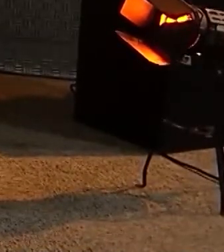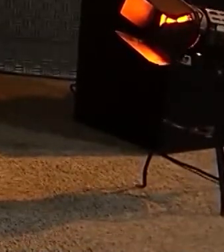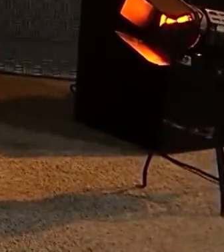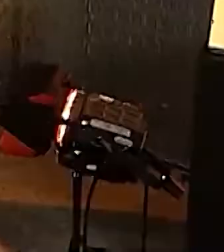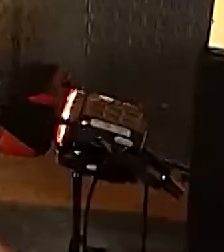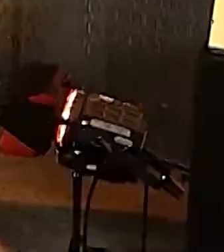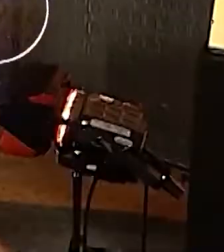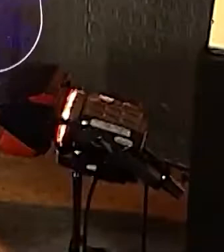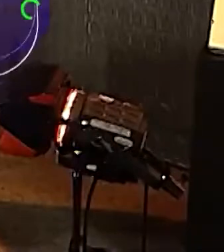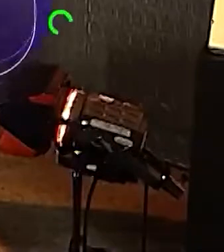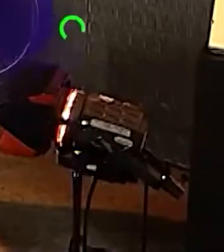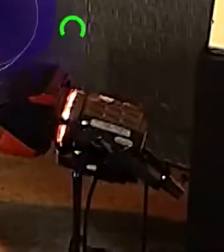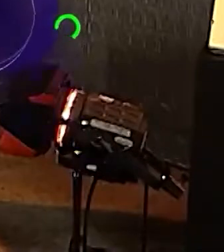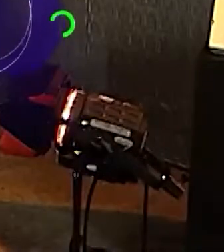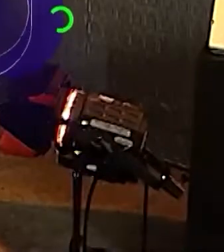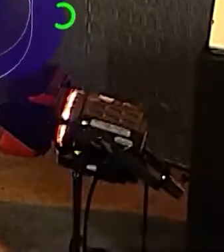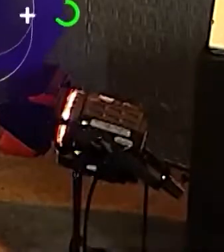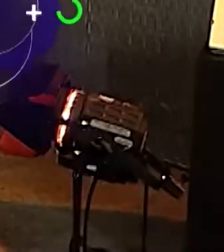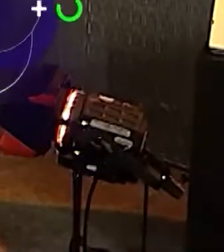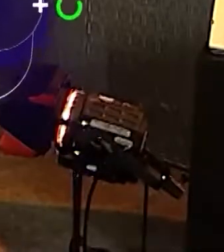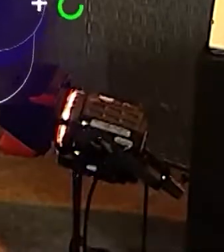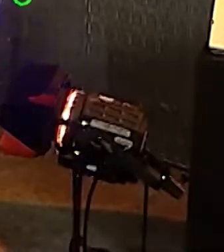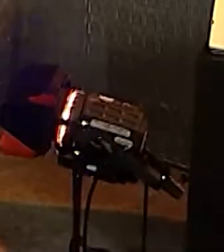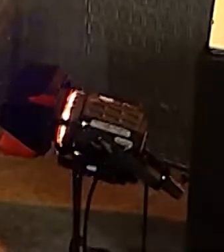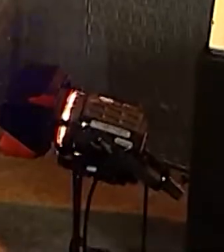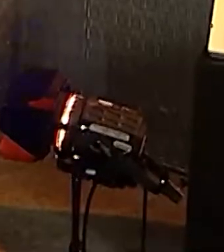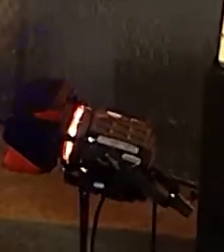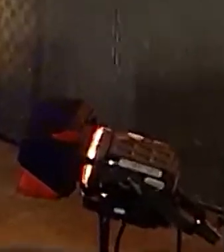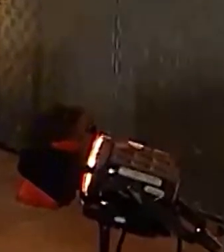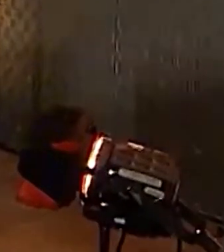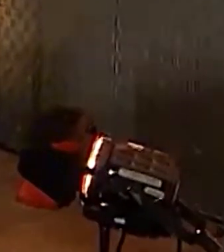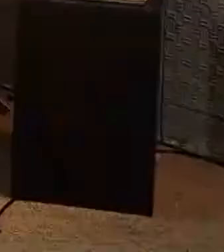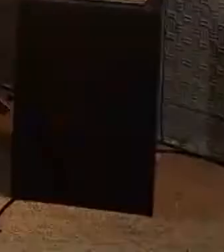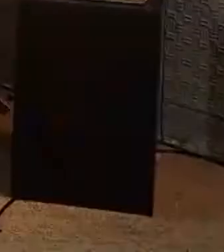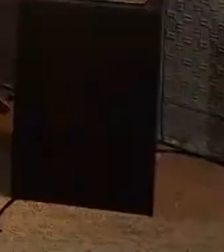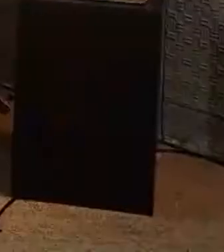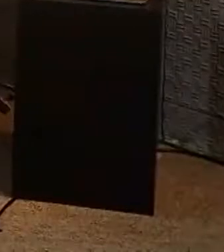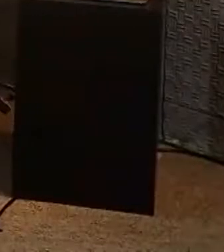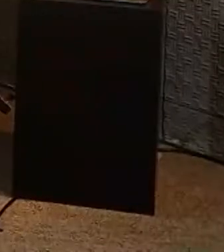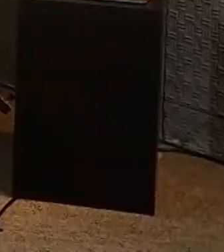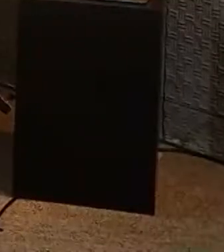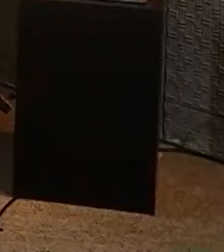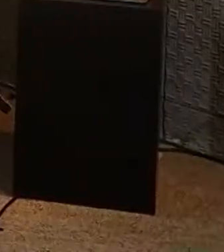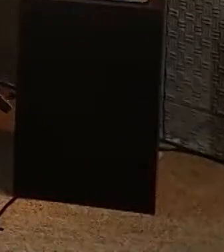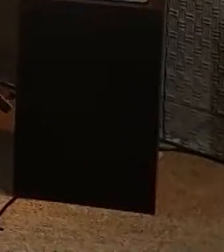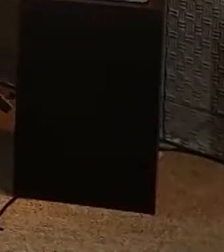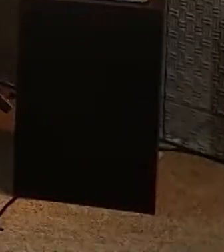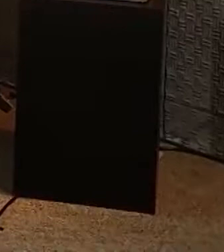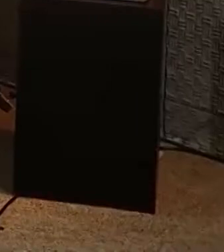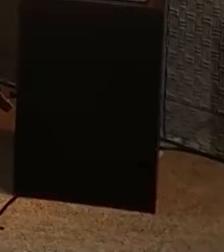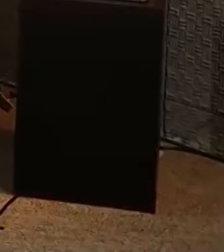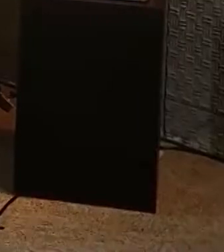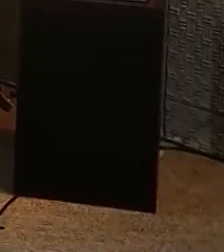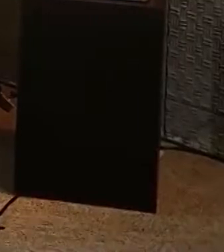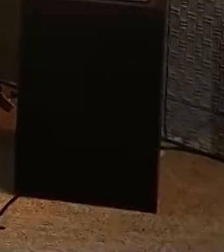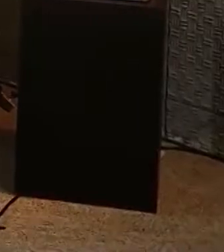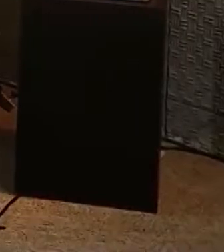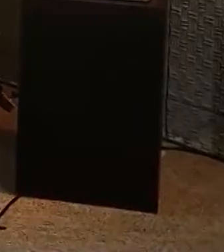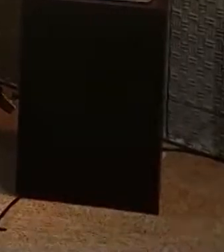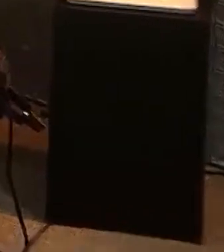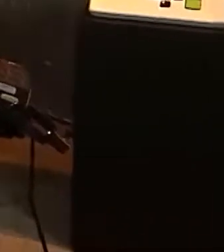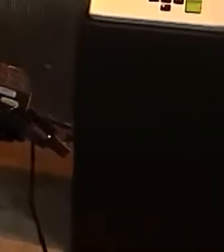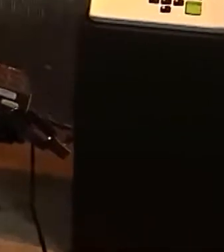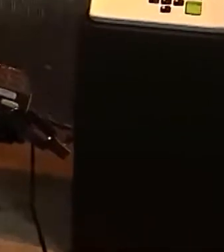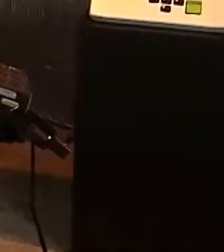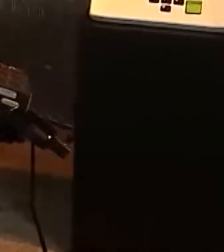eleitoral. E aí a gente entra no nosso segundo conceito, que é o sigilo. Eles decidiram que, num primeiro momento, as